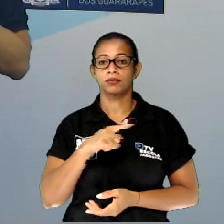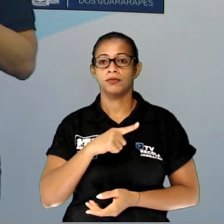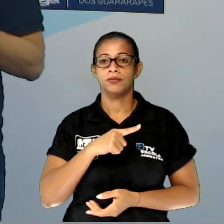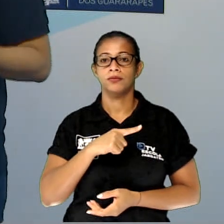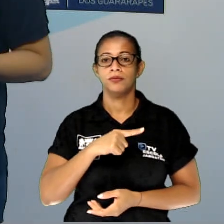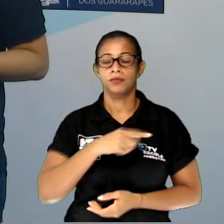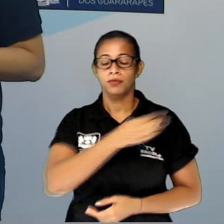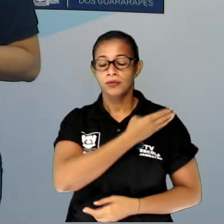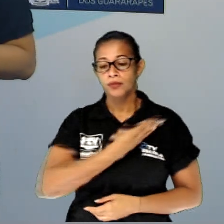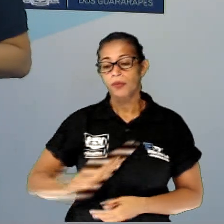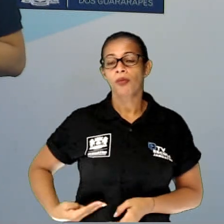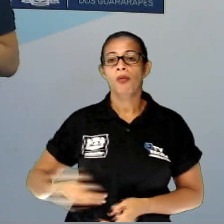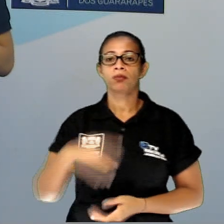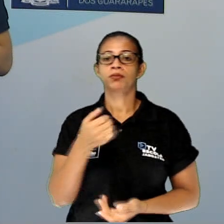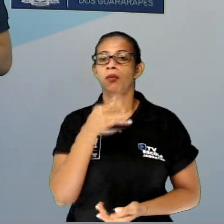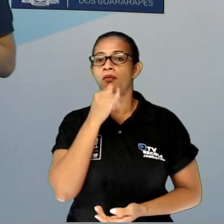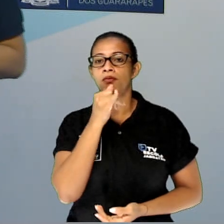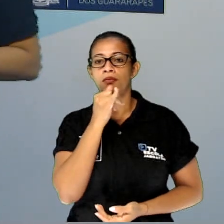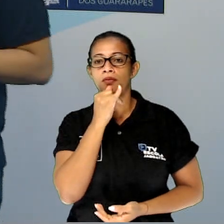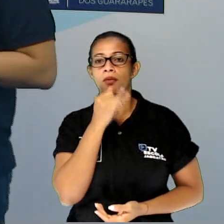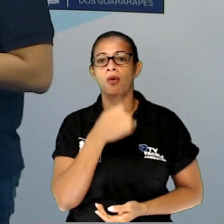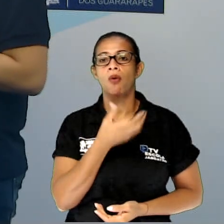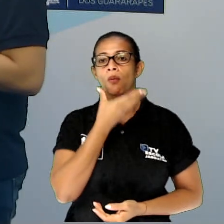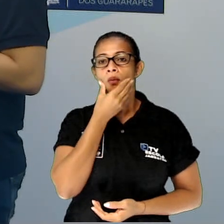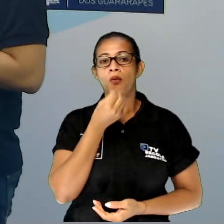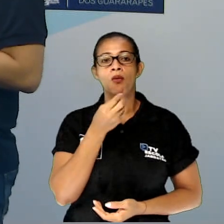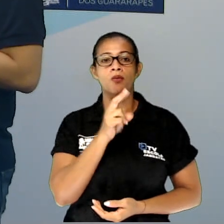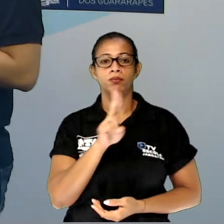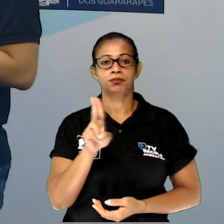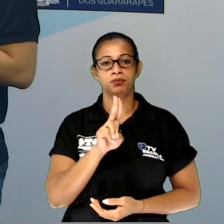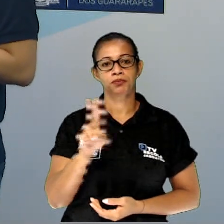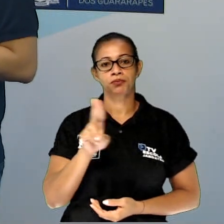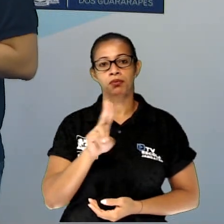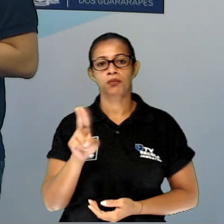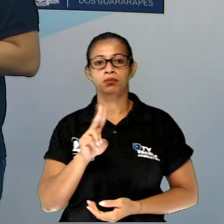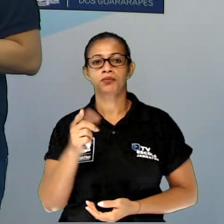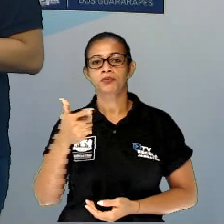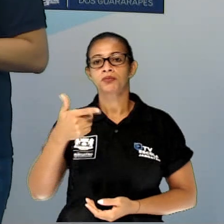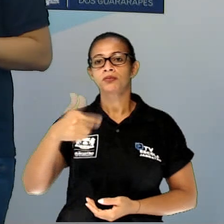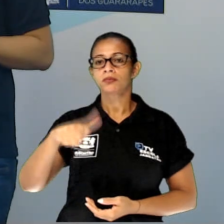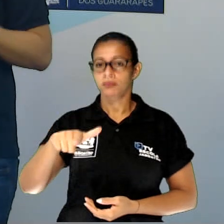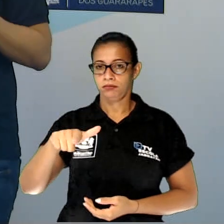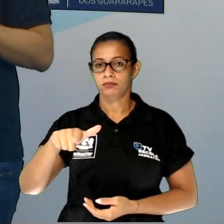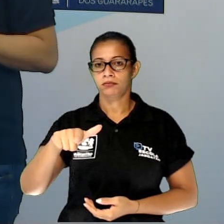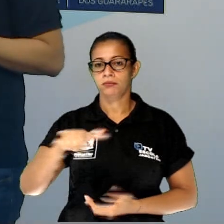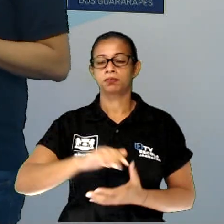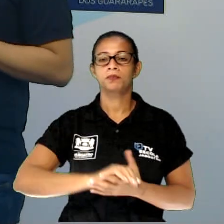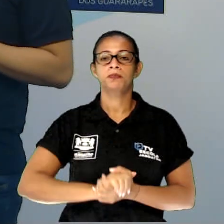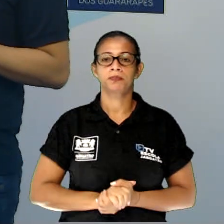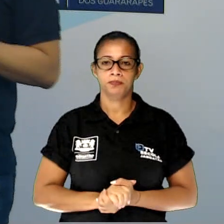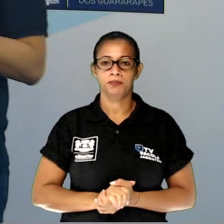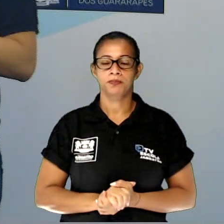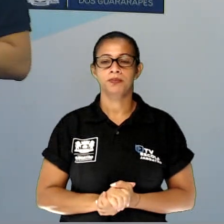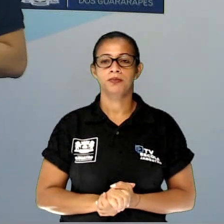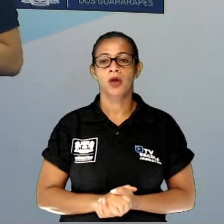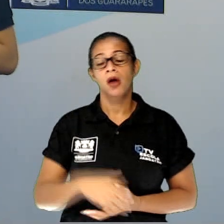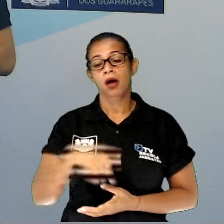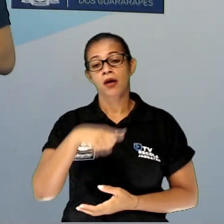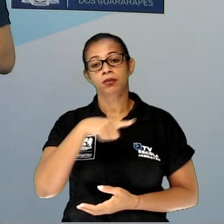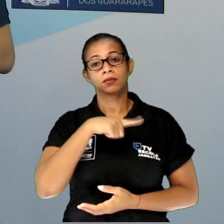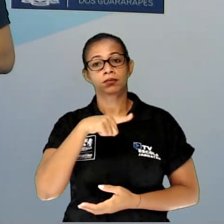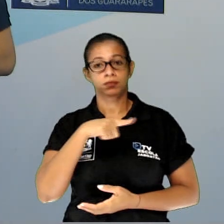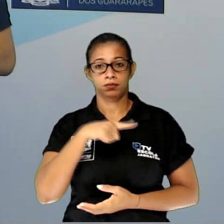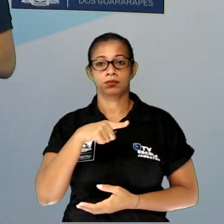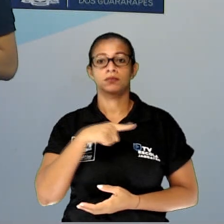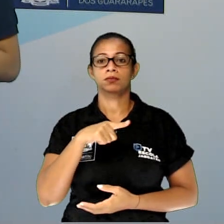uma derrota do candidato militar, Carlos Lacerda vai incentivar um golpe para impedir as